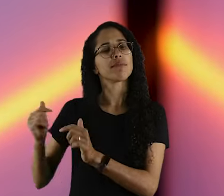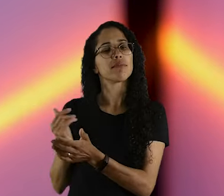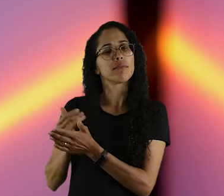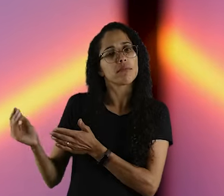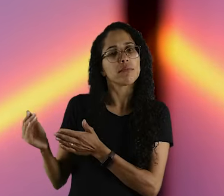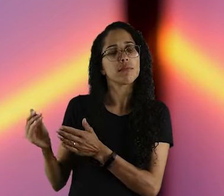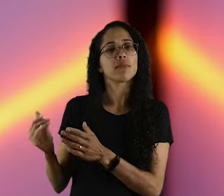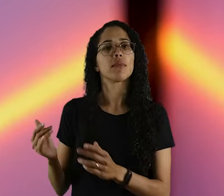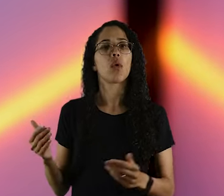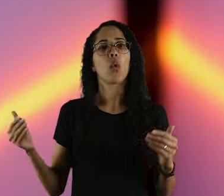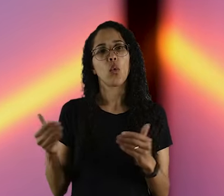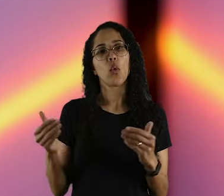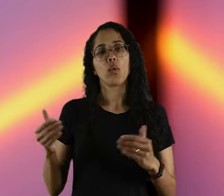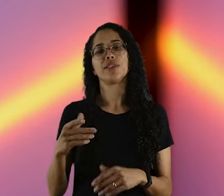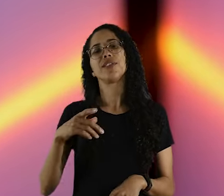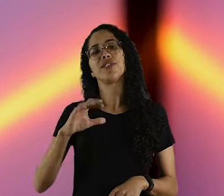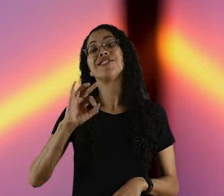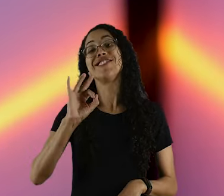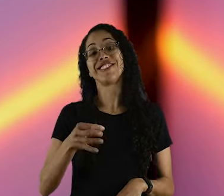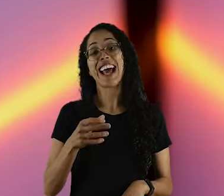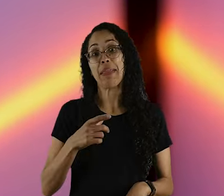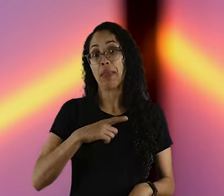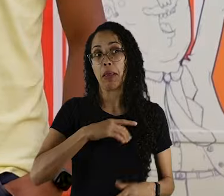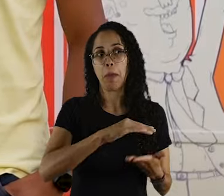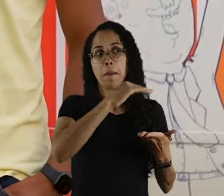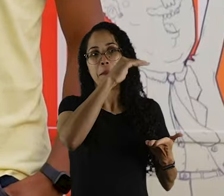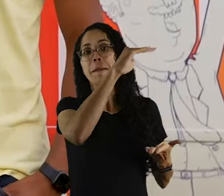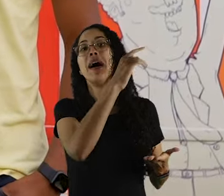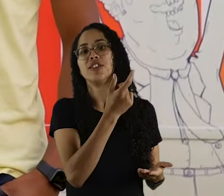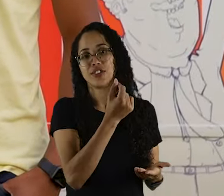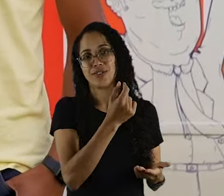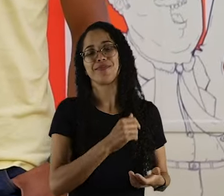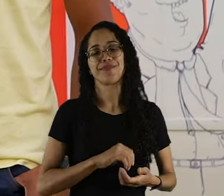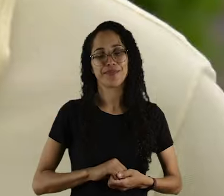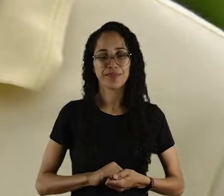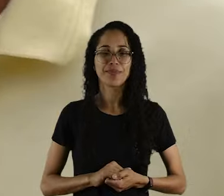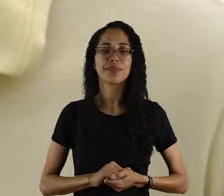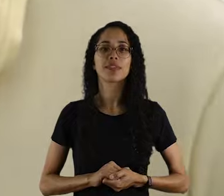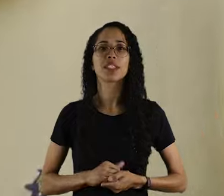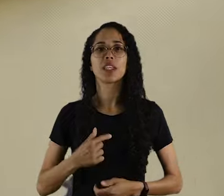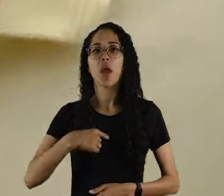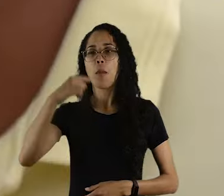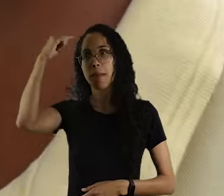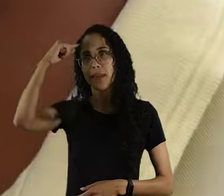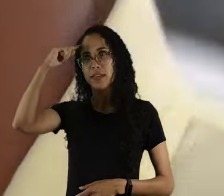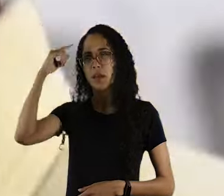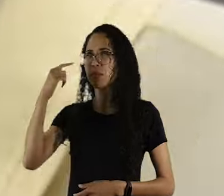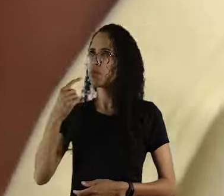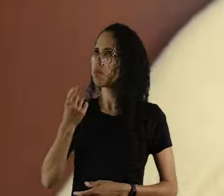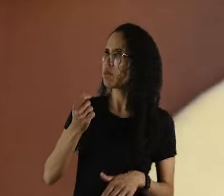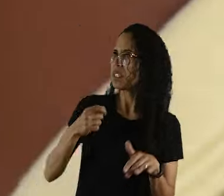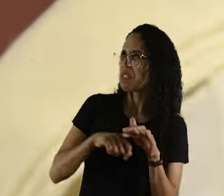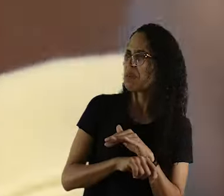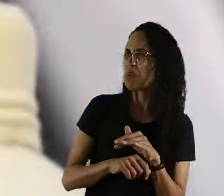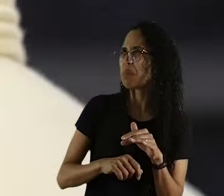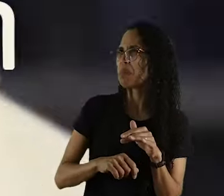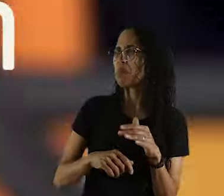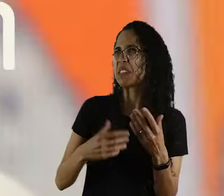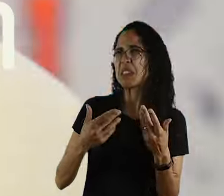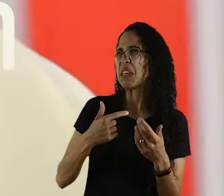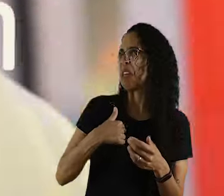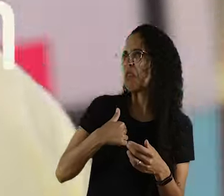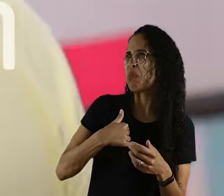E hoje eu já tenho uma boa quantia guardada. Eu ficava pensando assim, cara, investimento, sem investidor, isso aqui não é pra